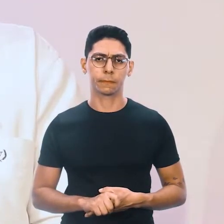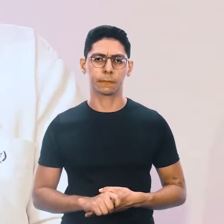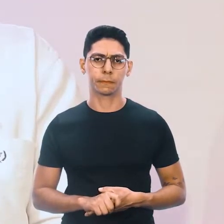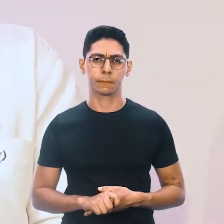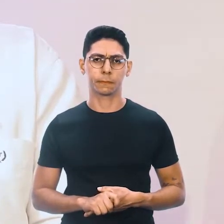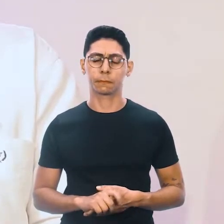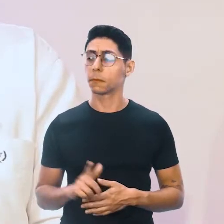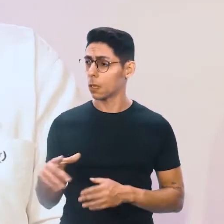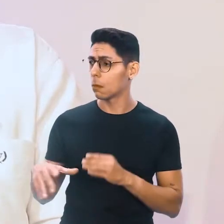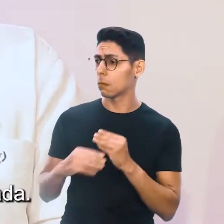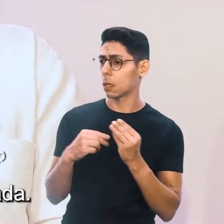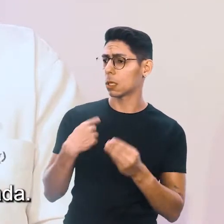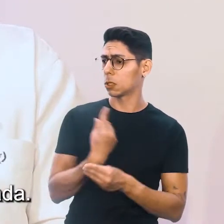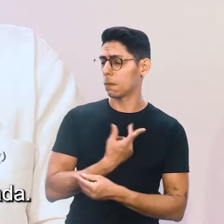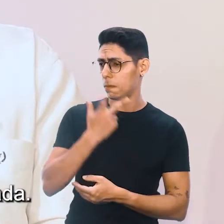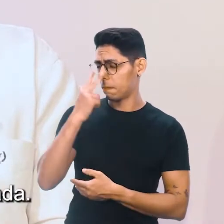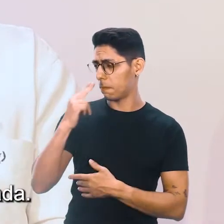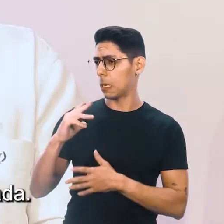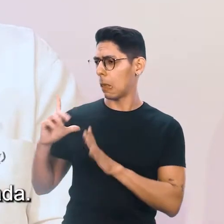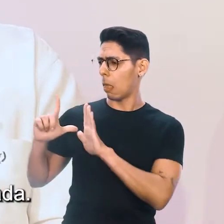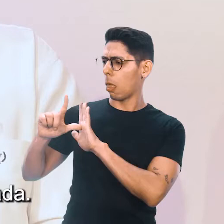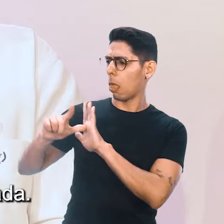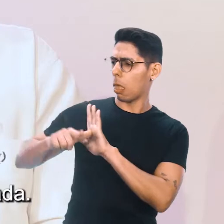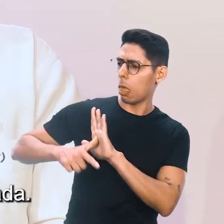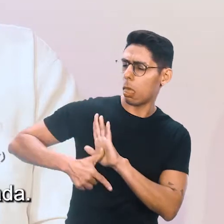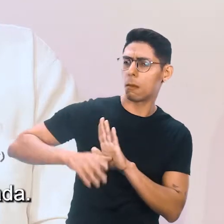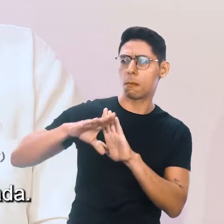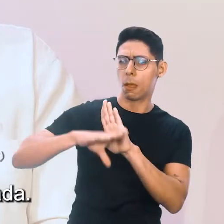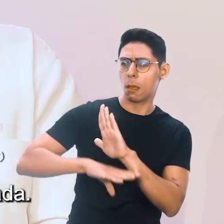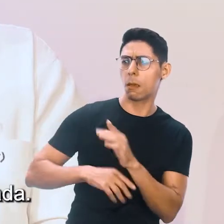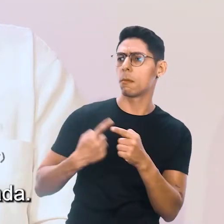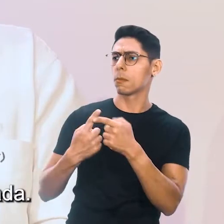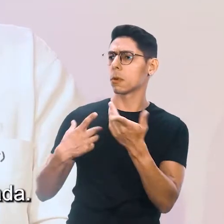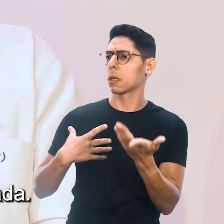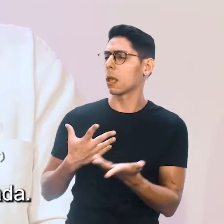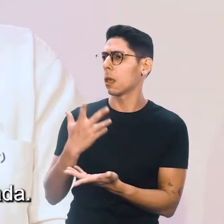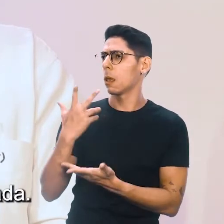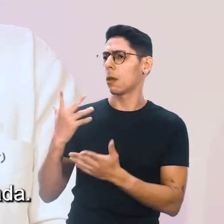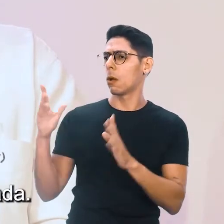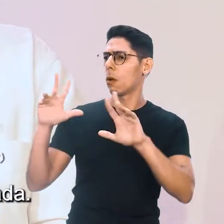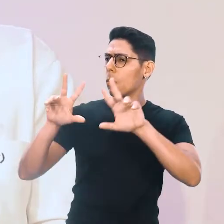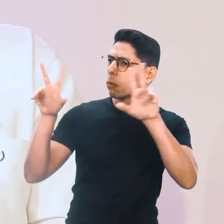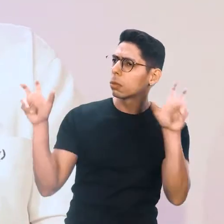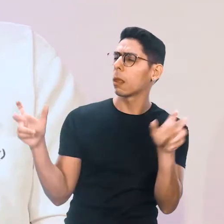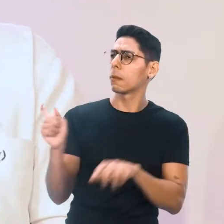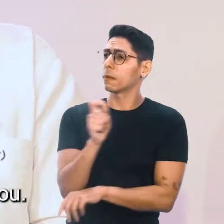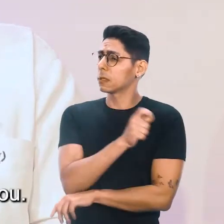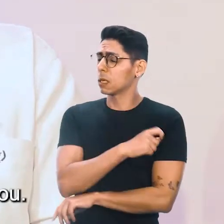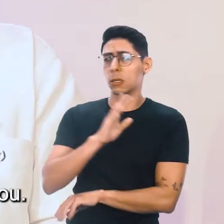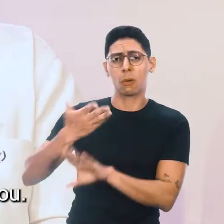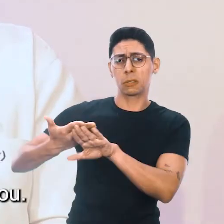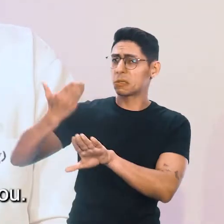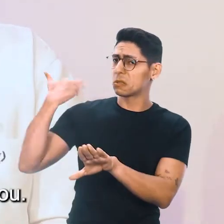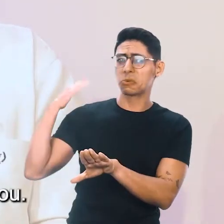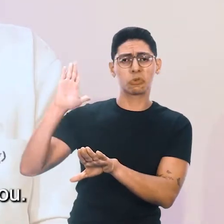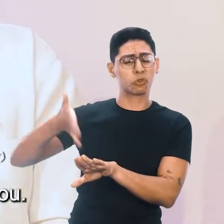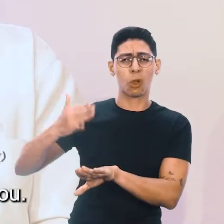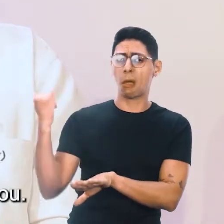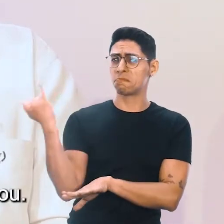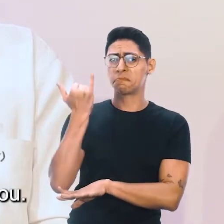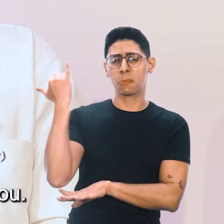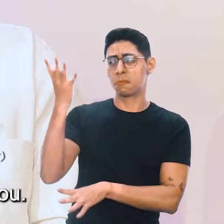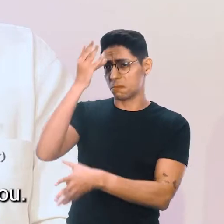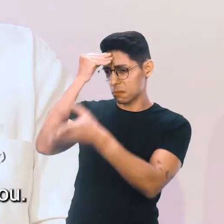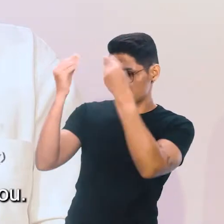vai regredindo, né? Porque, para Pois mim, é. essa questão da vacinação é uma questão já pacificada. Eu Pois vacinei é. quando era